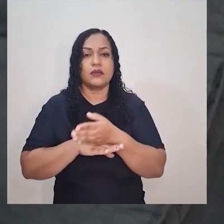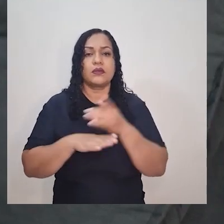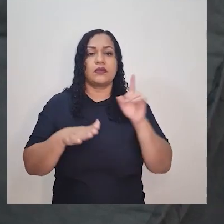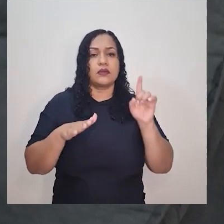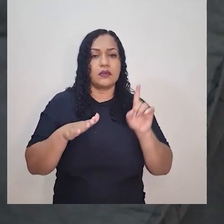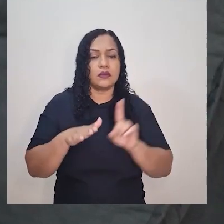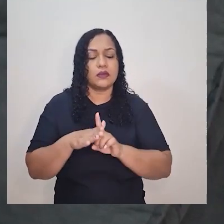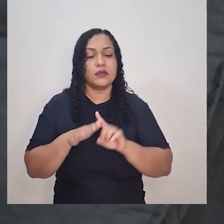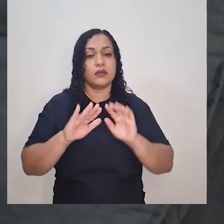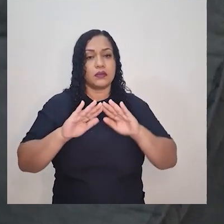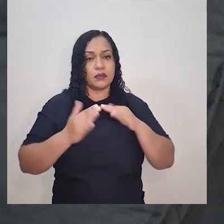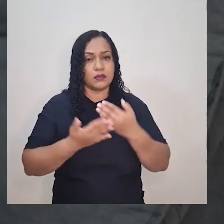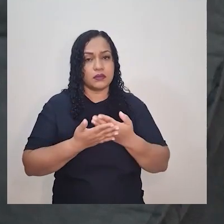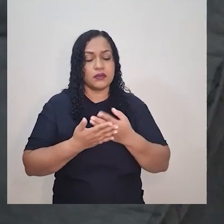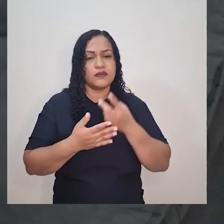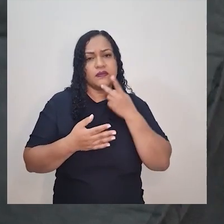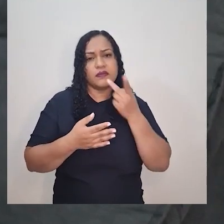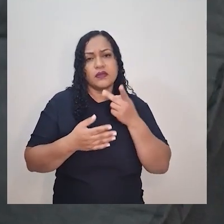importância de